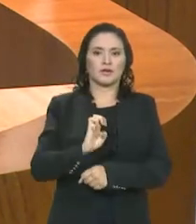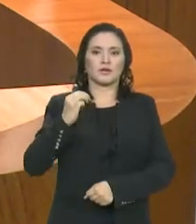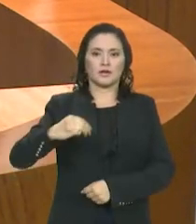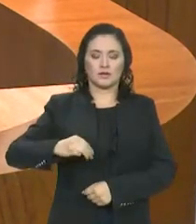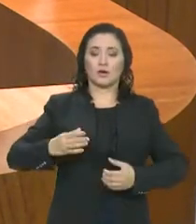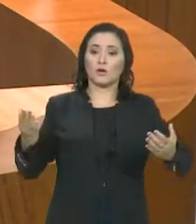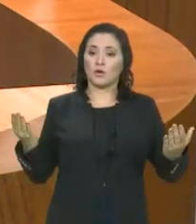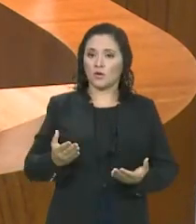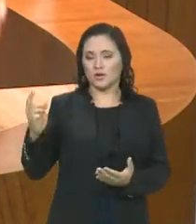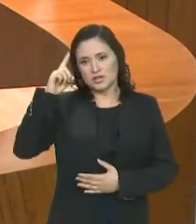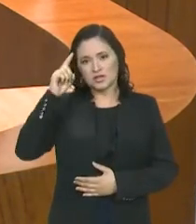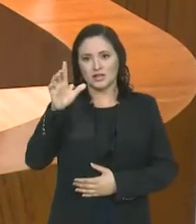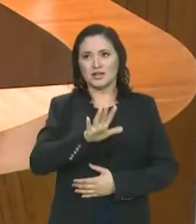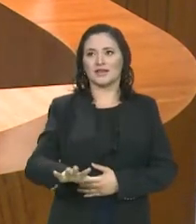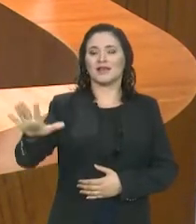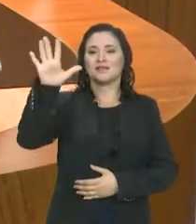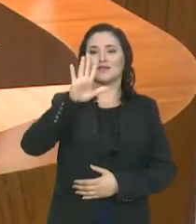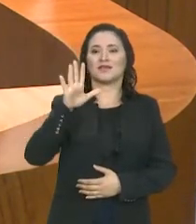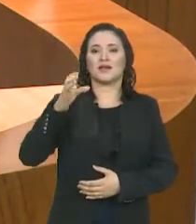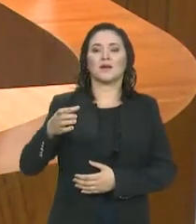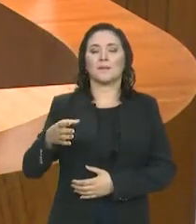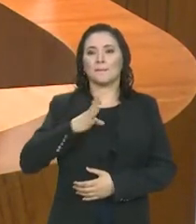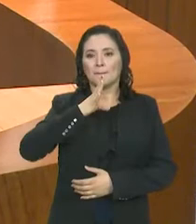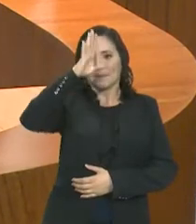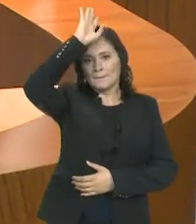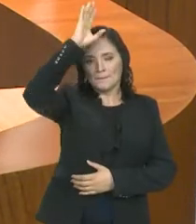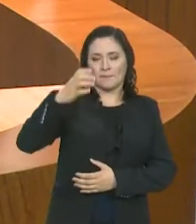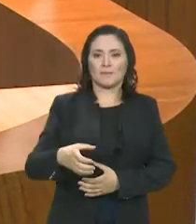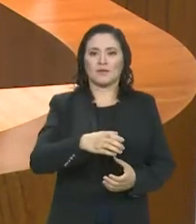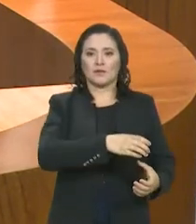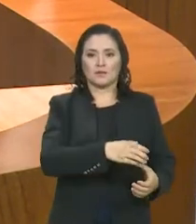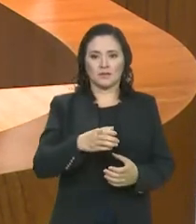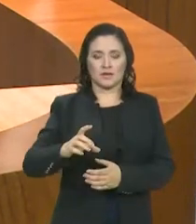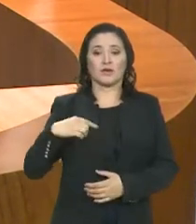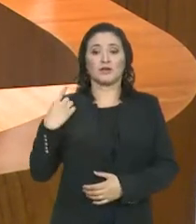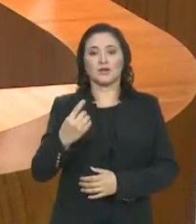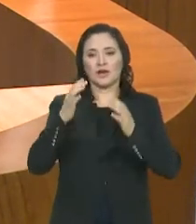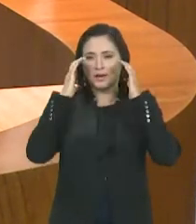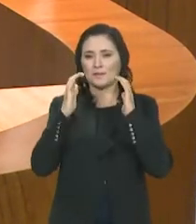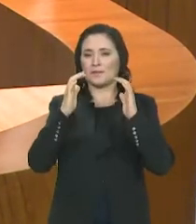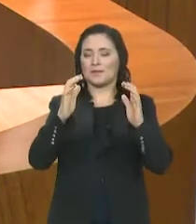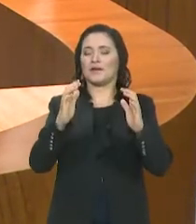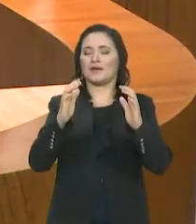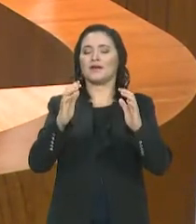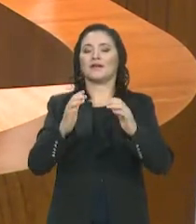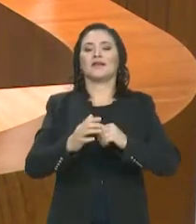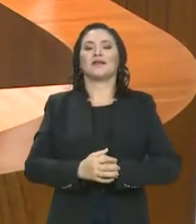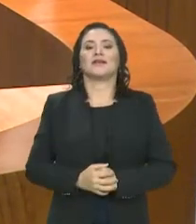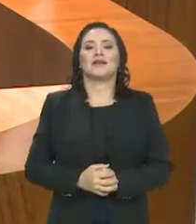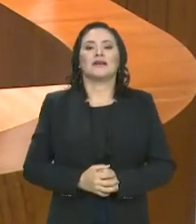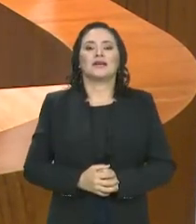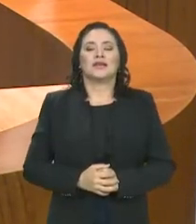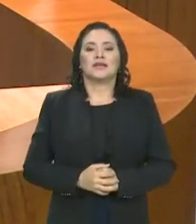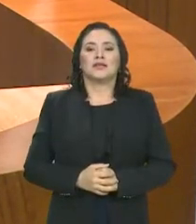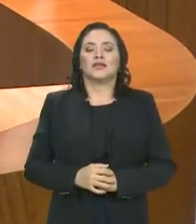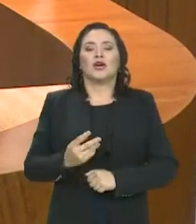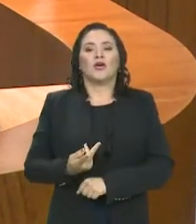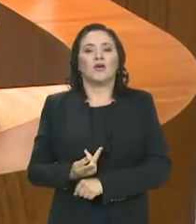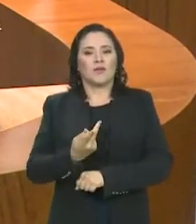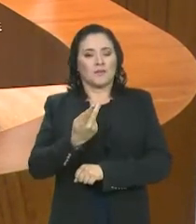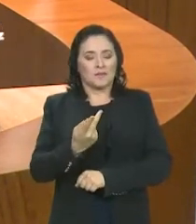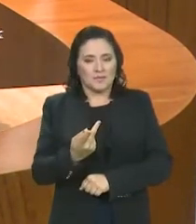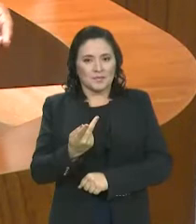homenagem, respeito, consideração aos bombeiros militares e bombeiros civis do Estado do Maranhão. Cobrei,